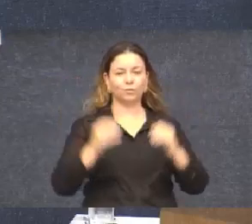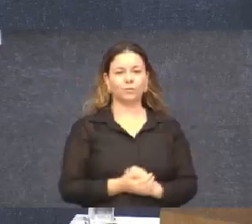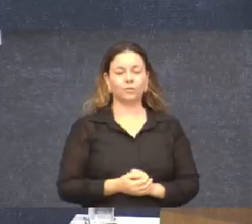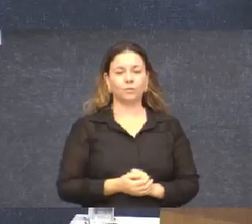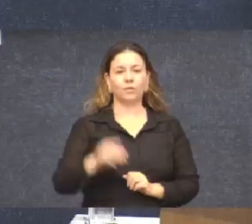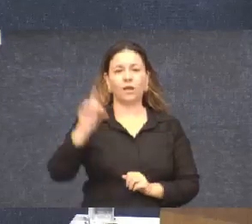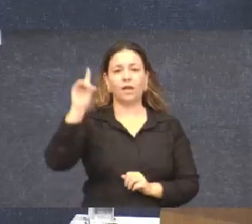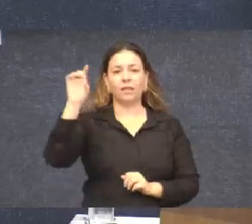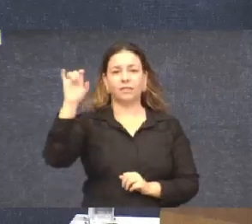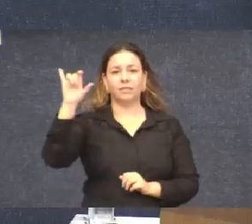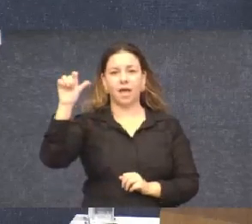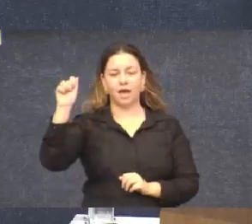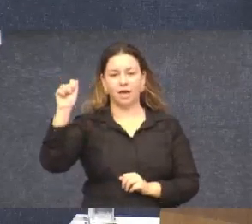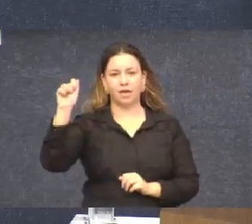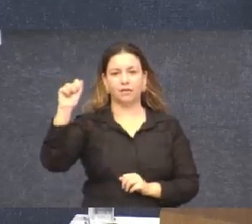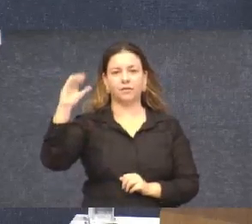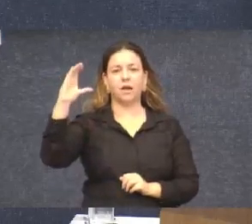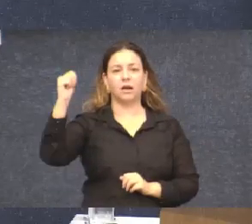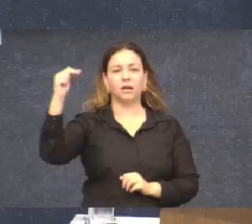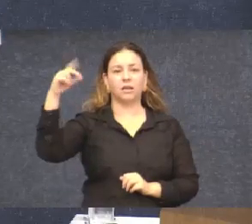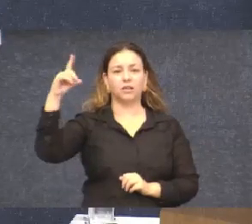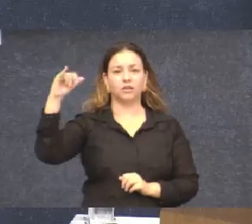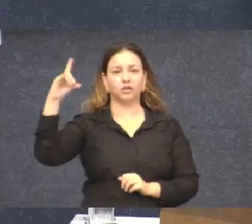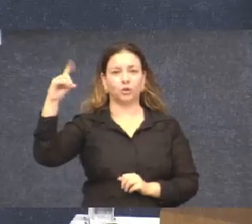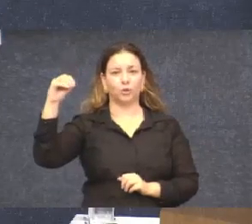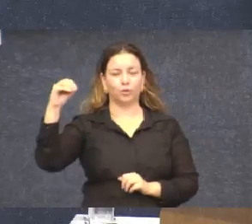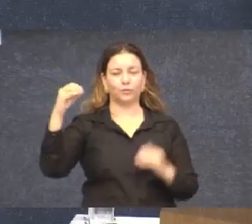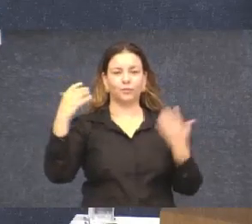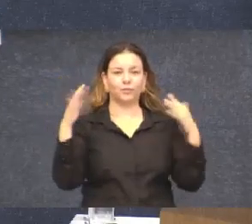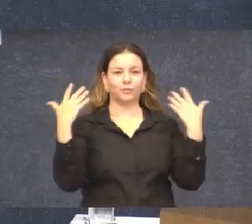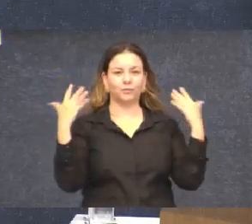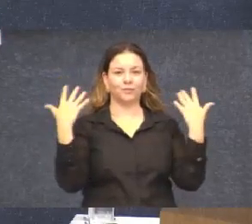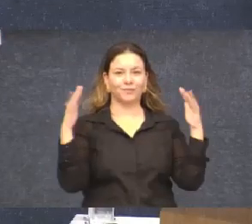Élia Guimarães Cândido Faria.